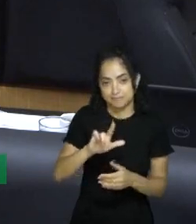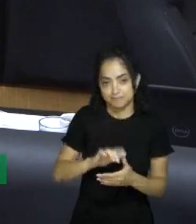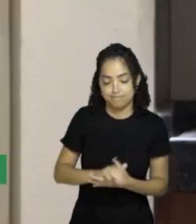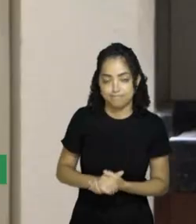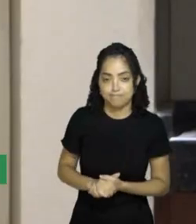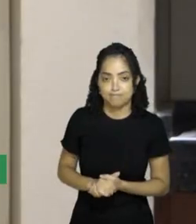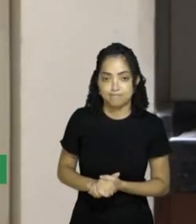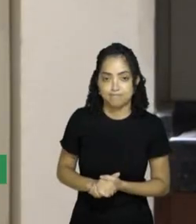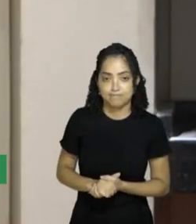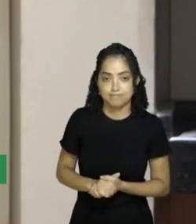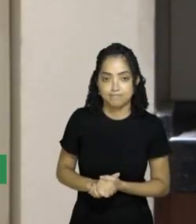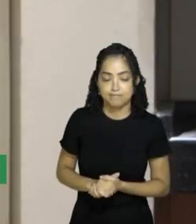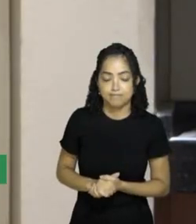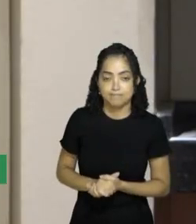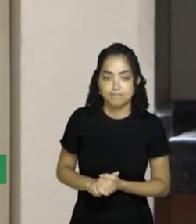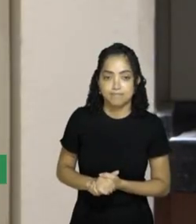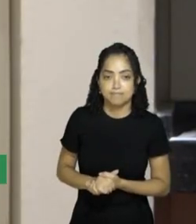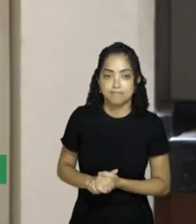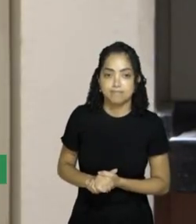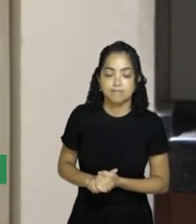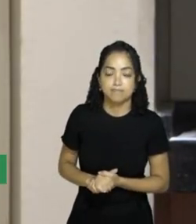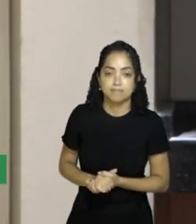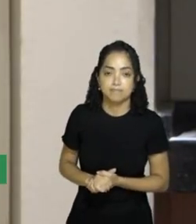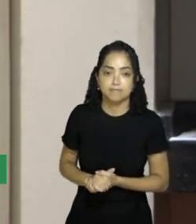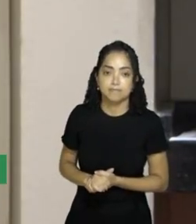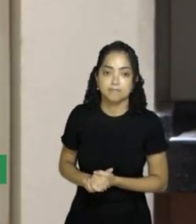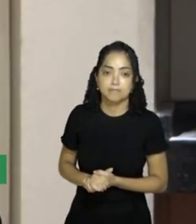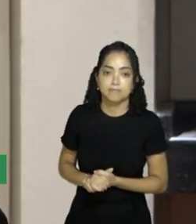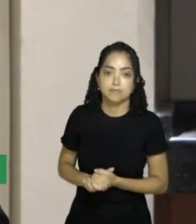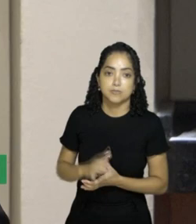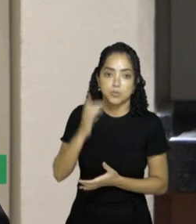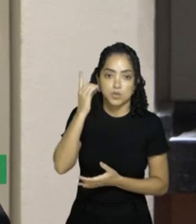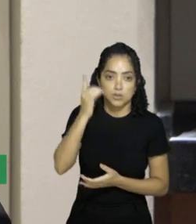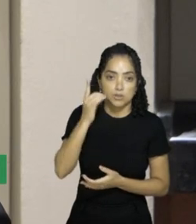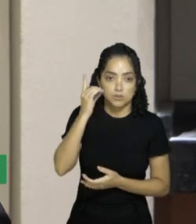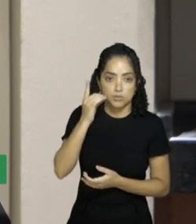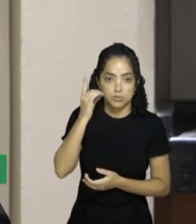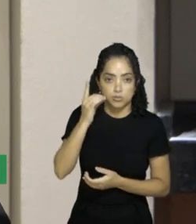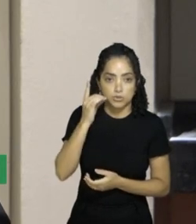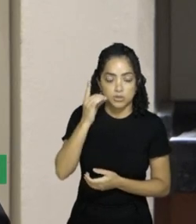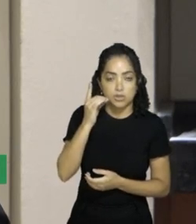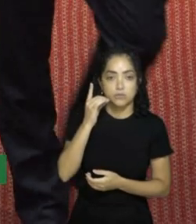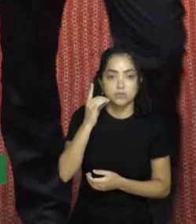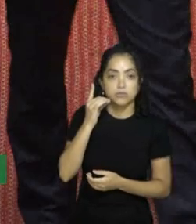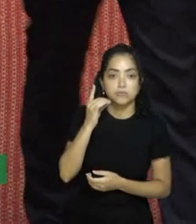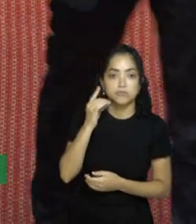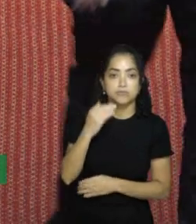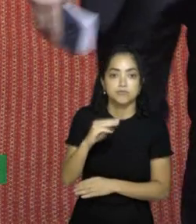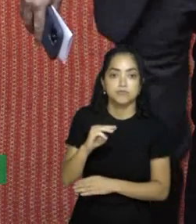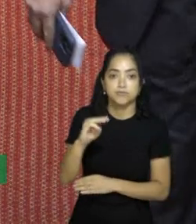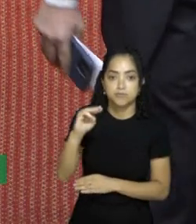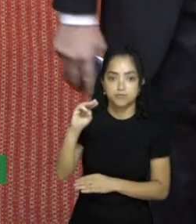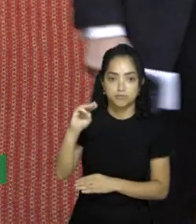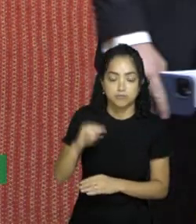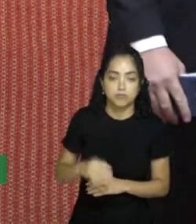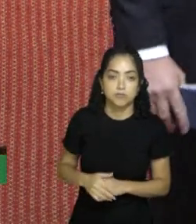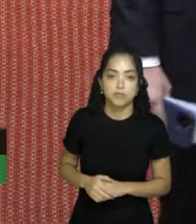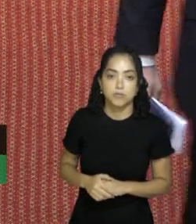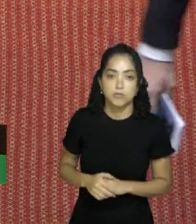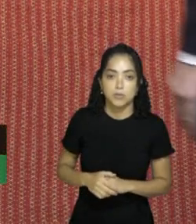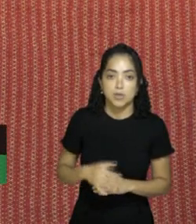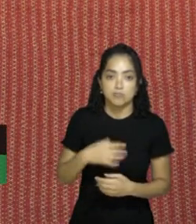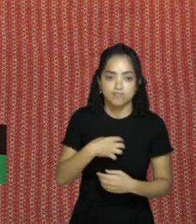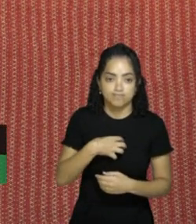obrigado pela ordem Deputado Mateus Casarin Presidente eu gostaria registrar aqui minhas condolências